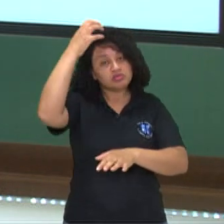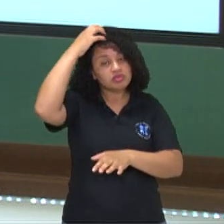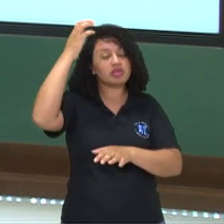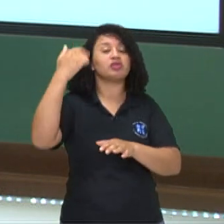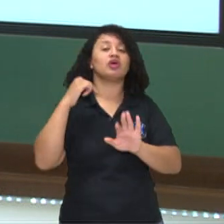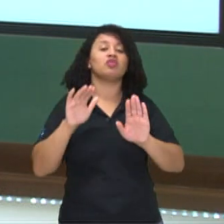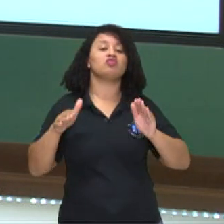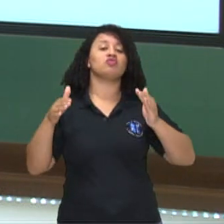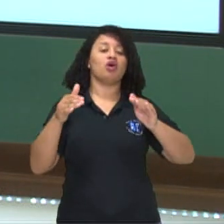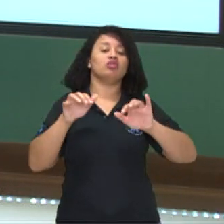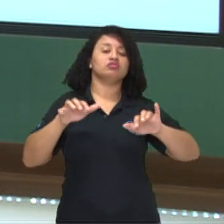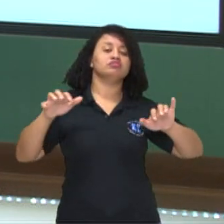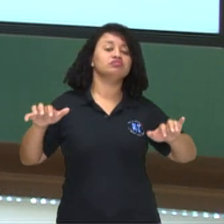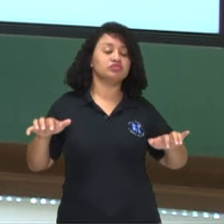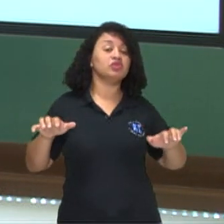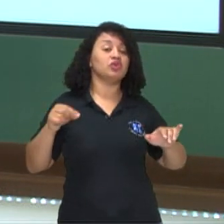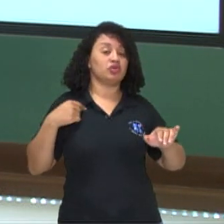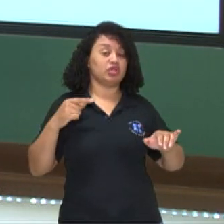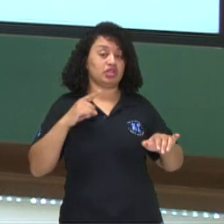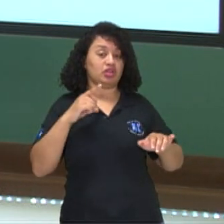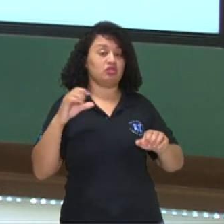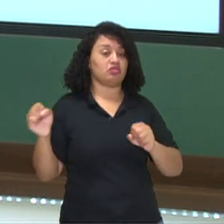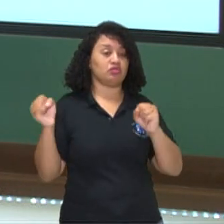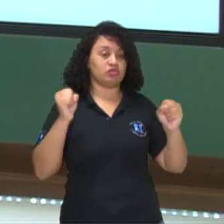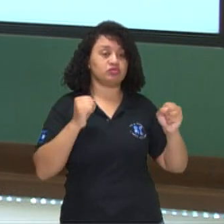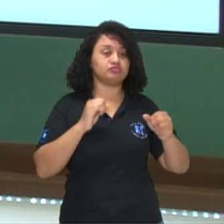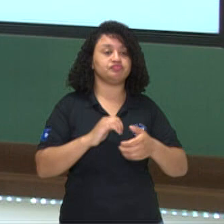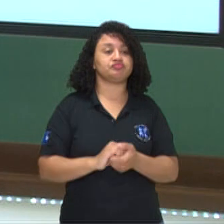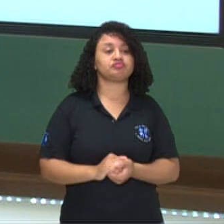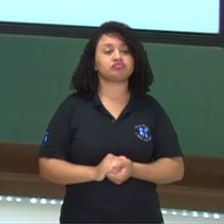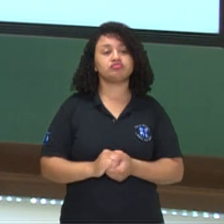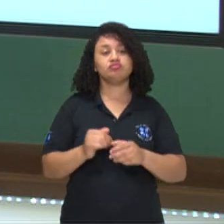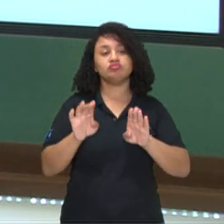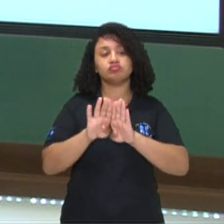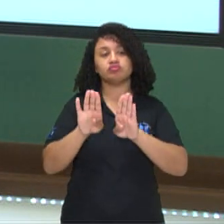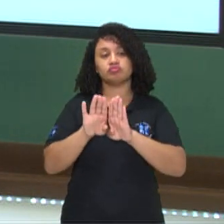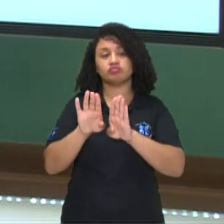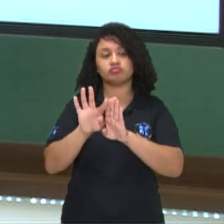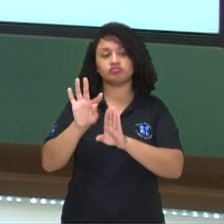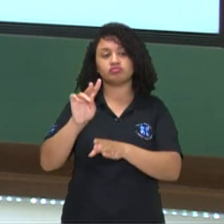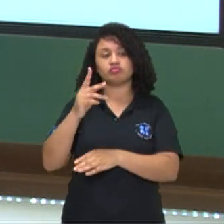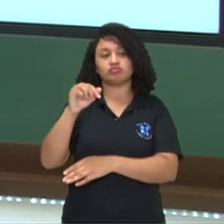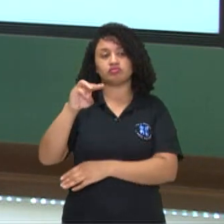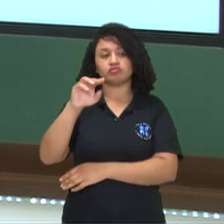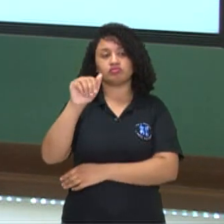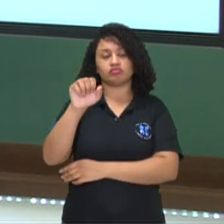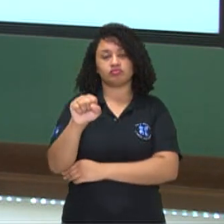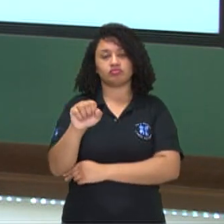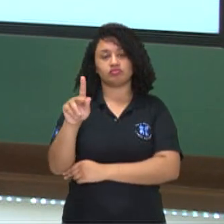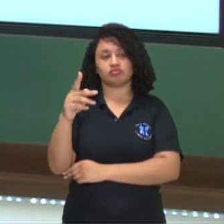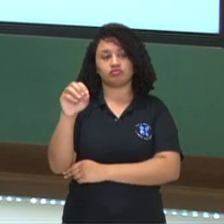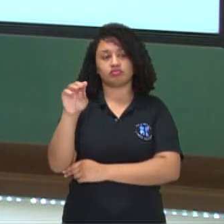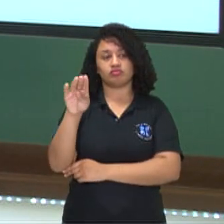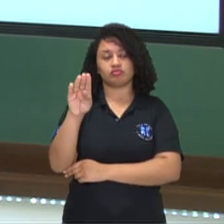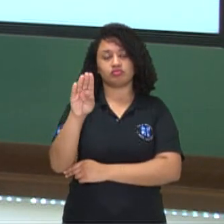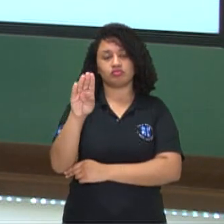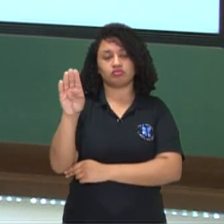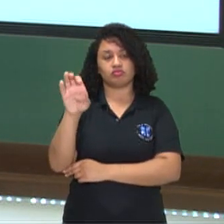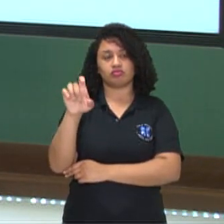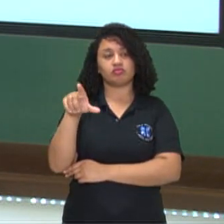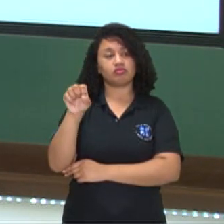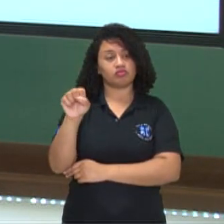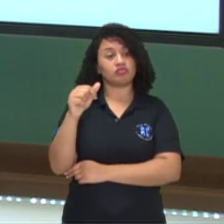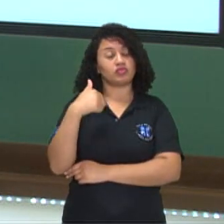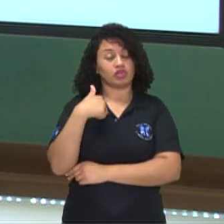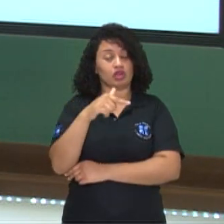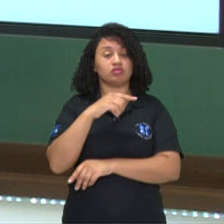monarquia centralizada nas suas mãos. Thomas Hobbes, inglês, né, foi tutor de Carlos na Inglaterra, quem vai assumir